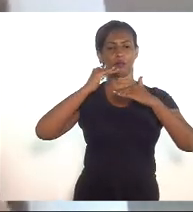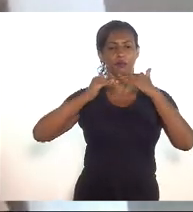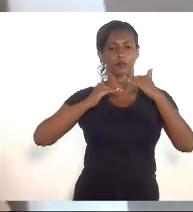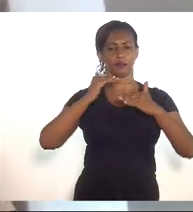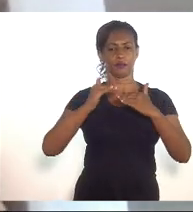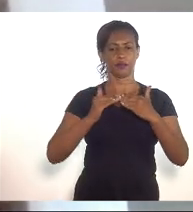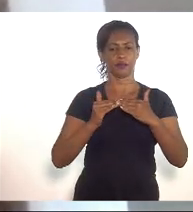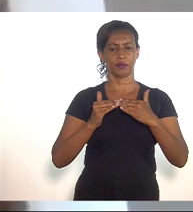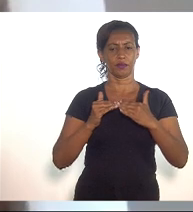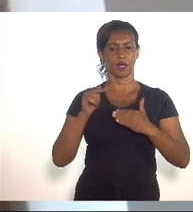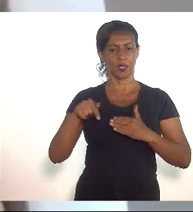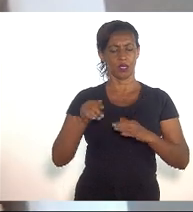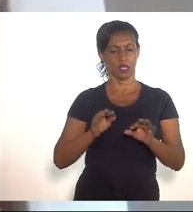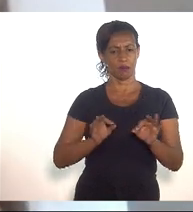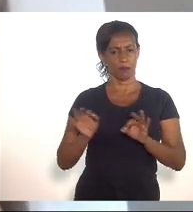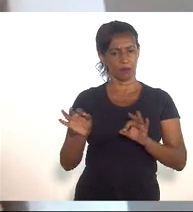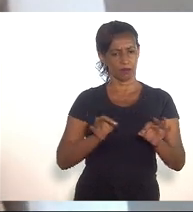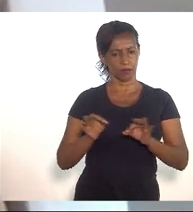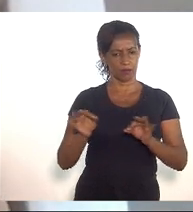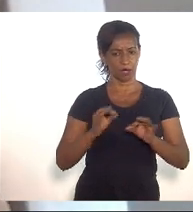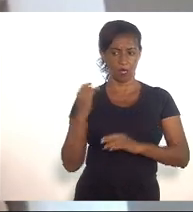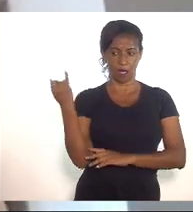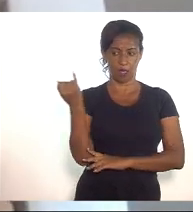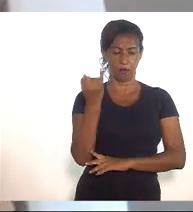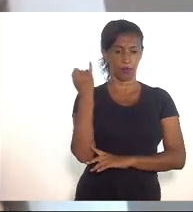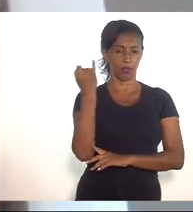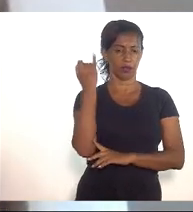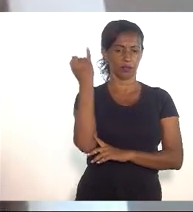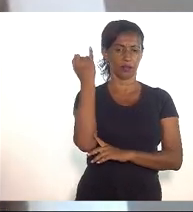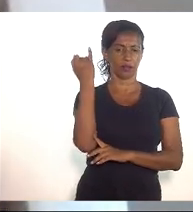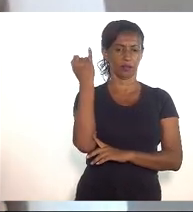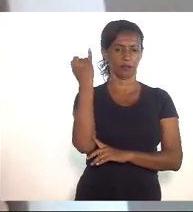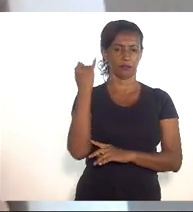no desenvolvimento desse programa, a importância